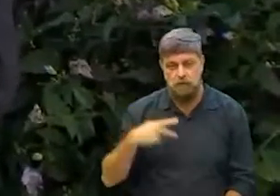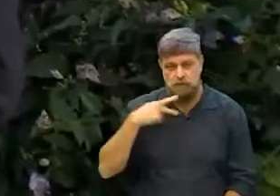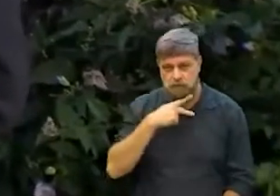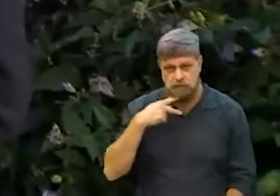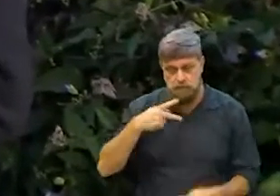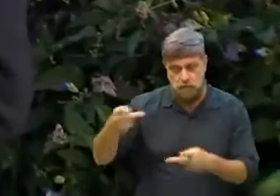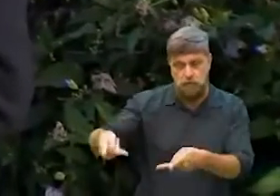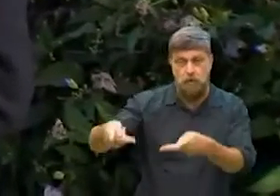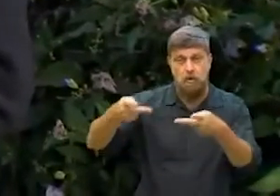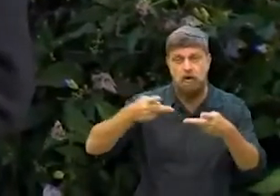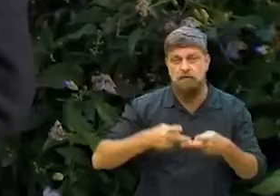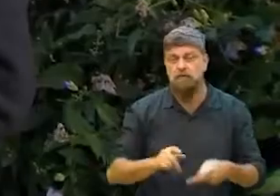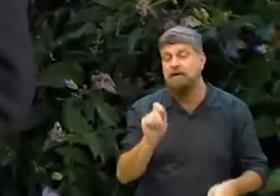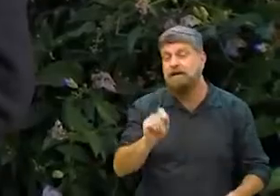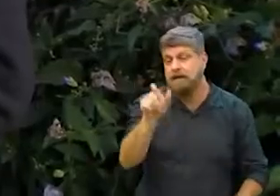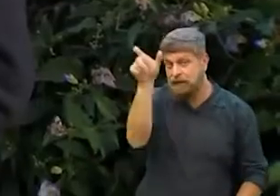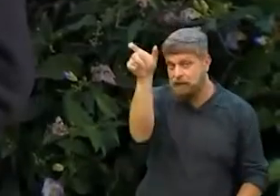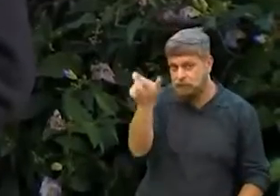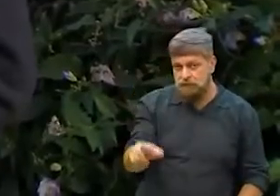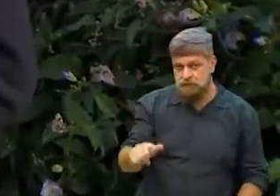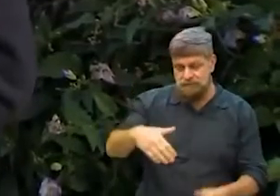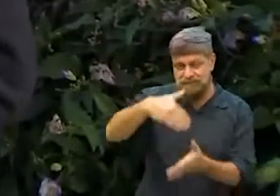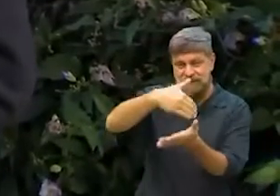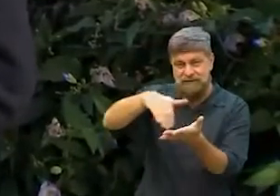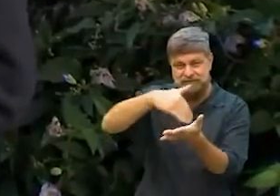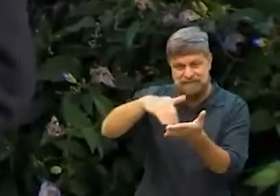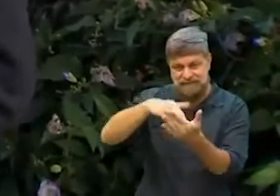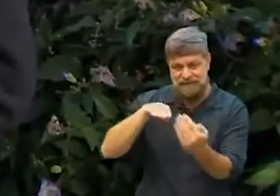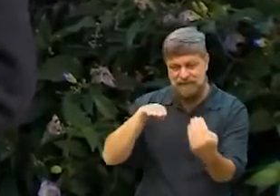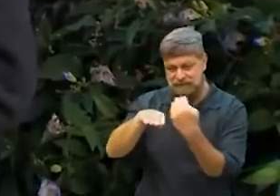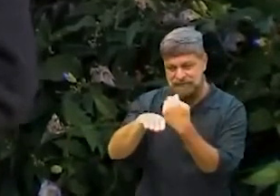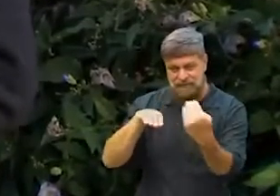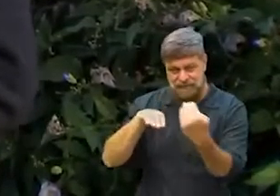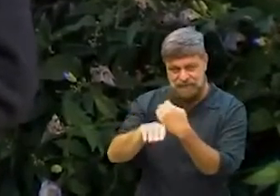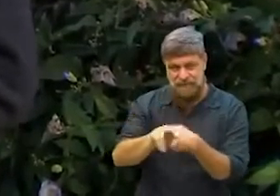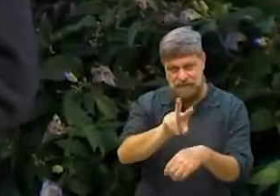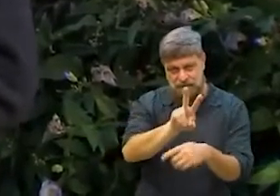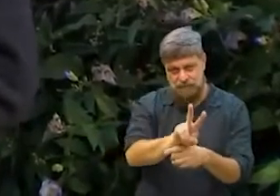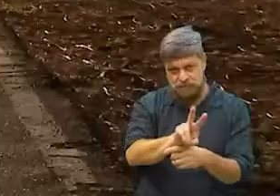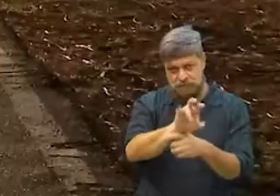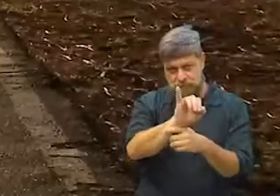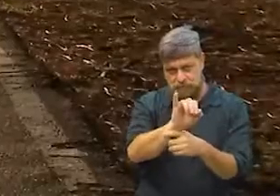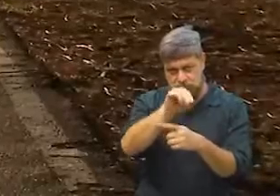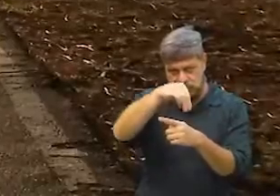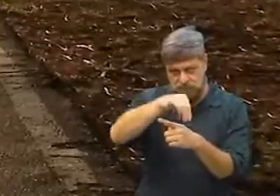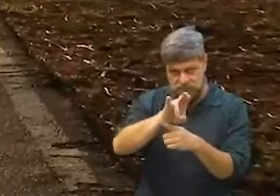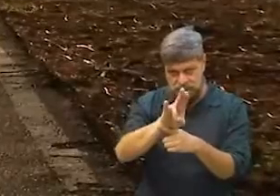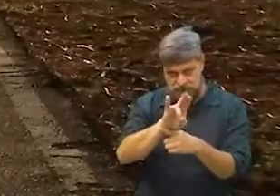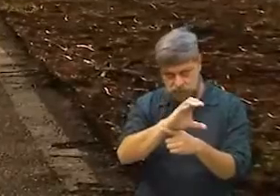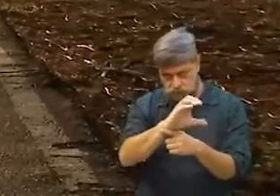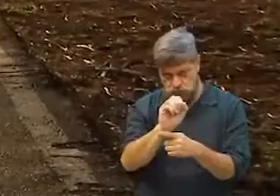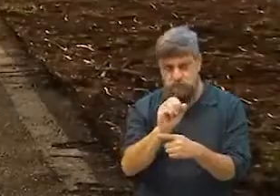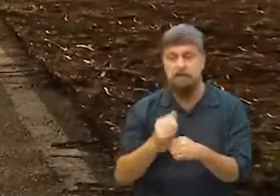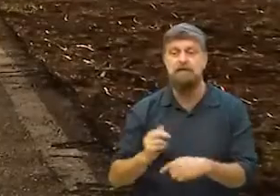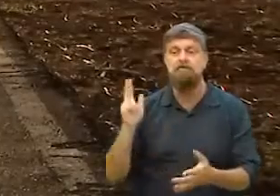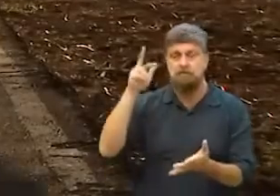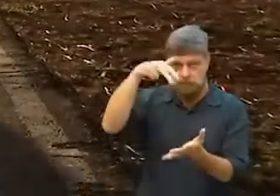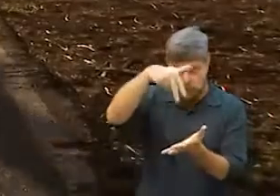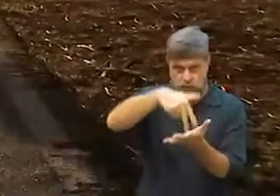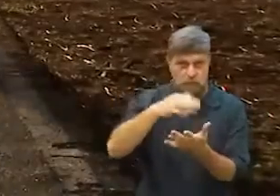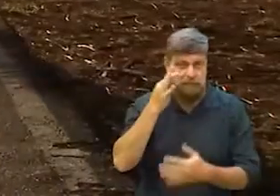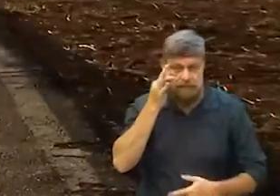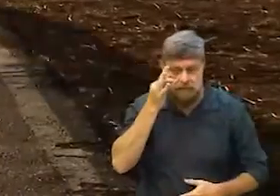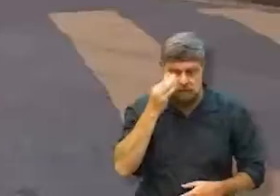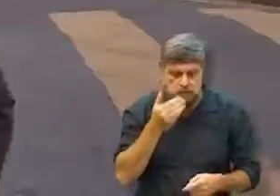Convidado pelo vereador Permínio Monteiro, o secretário municipal de transportes, Vinícius Riveretti, foi à avenida e constatou